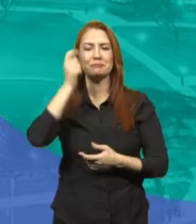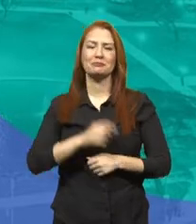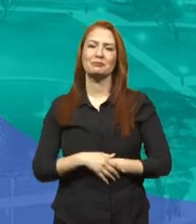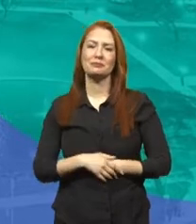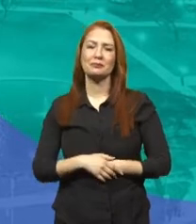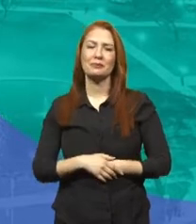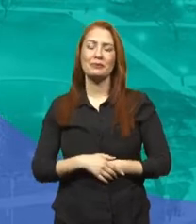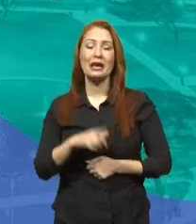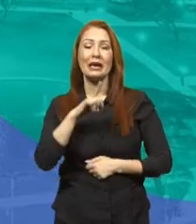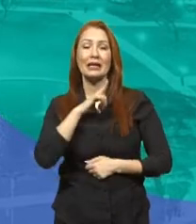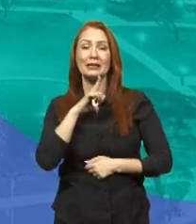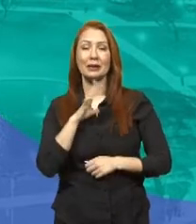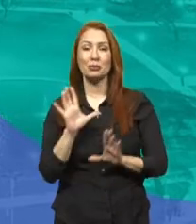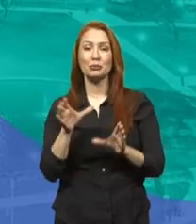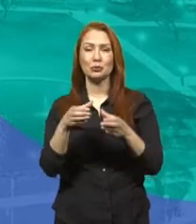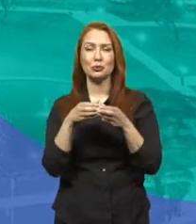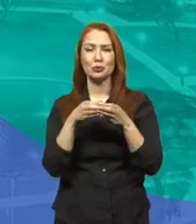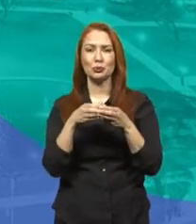nós temos uma equipe